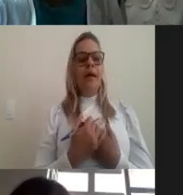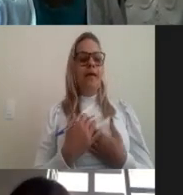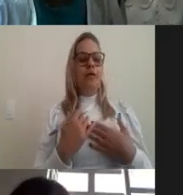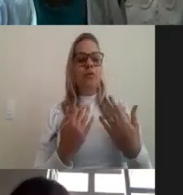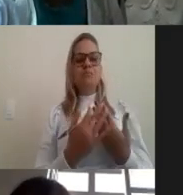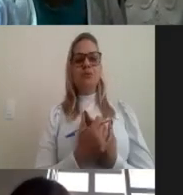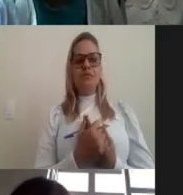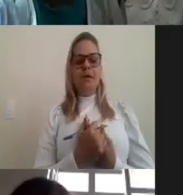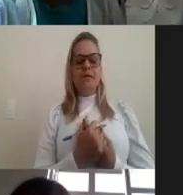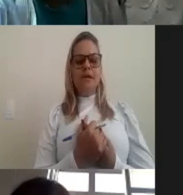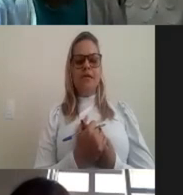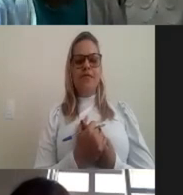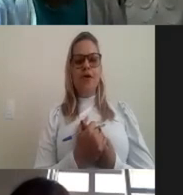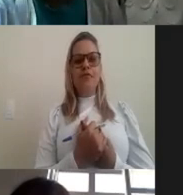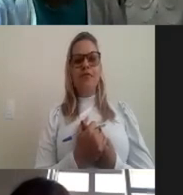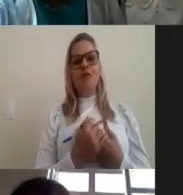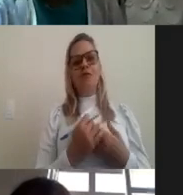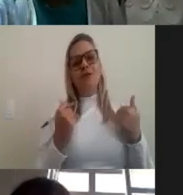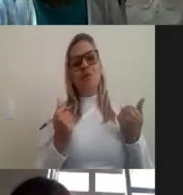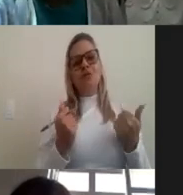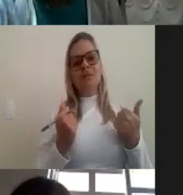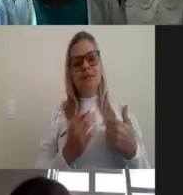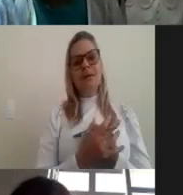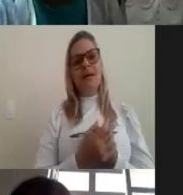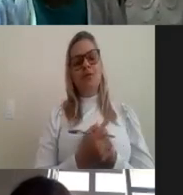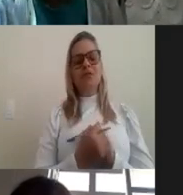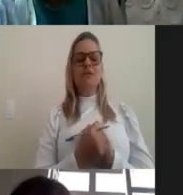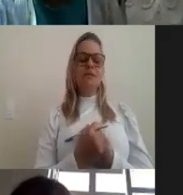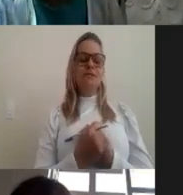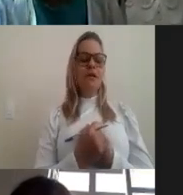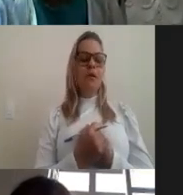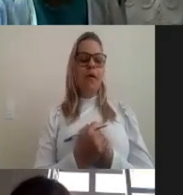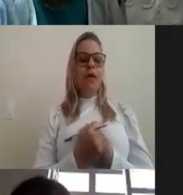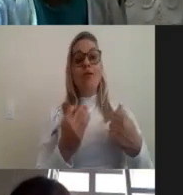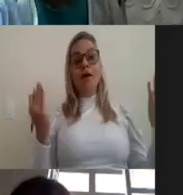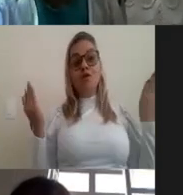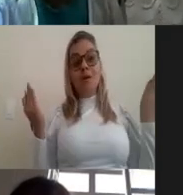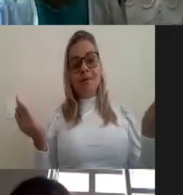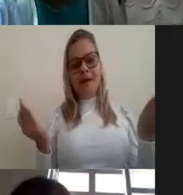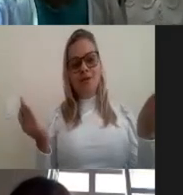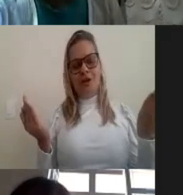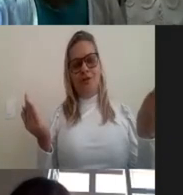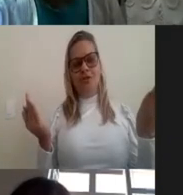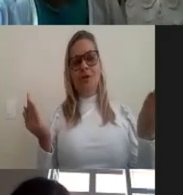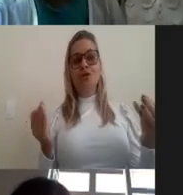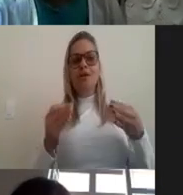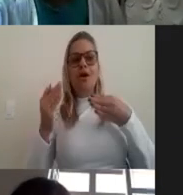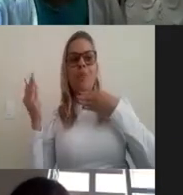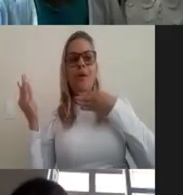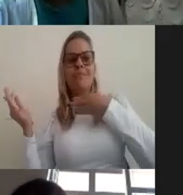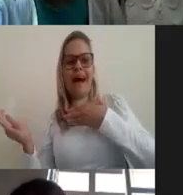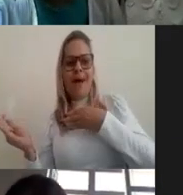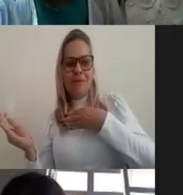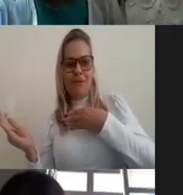terminando, e algumas pessoas falaram assim, o que que foi? Eu falei, olha, estou fazendo um curso assim, aquele curso que vocês viram, e eu ganhei de presente, Ah, gente. Então, a que gente